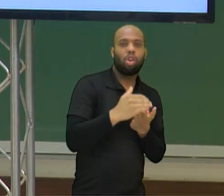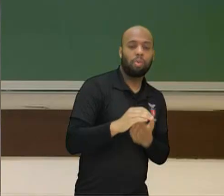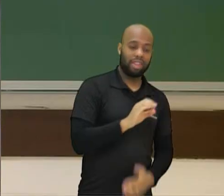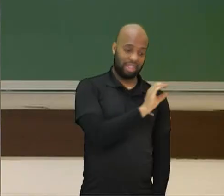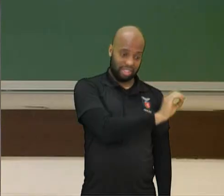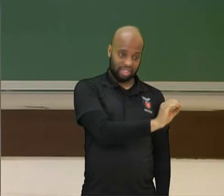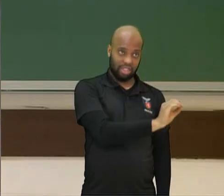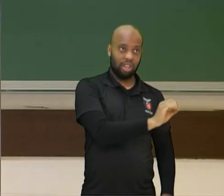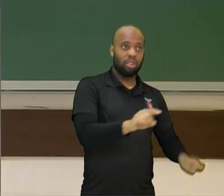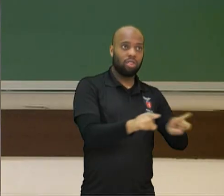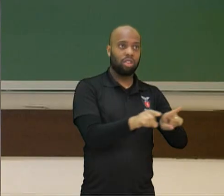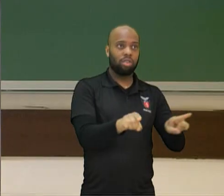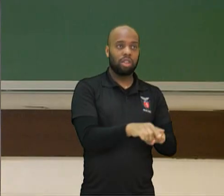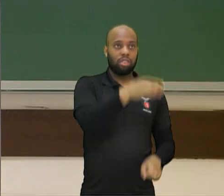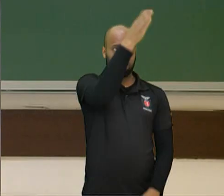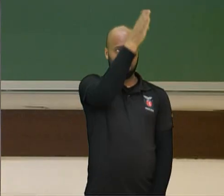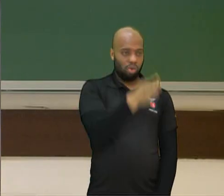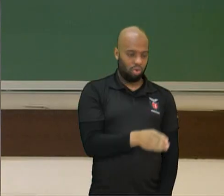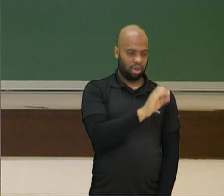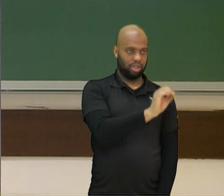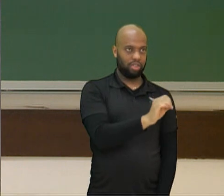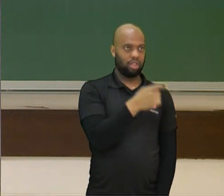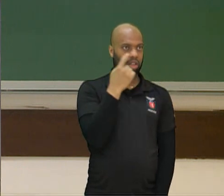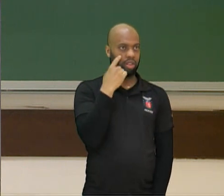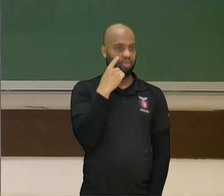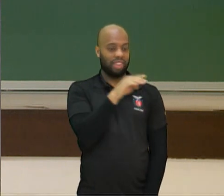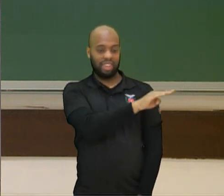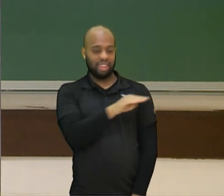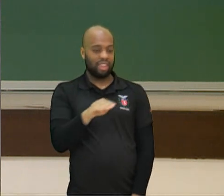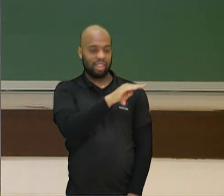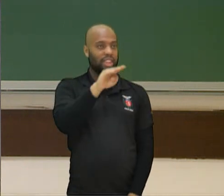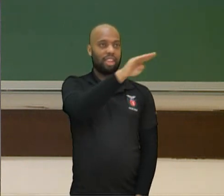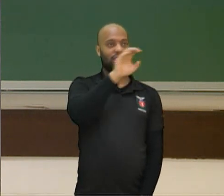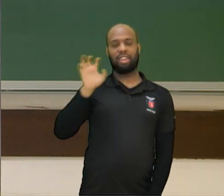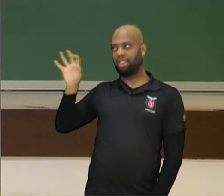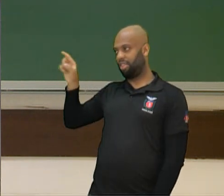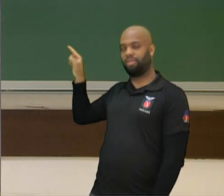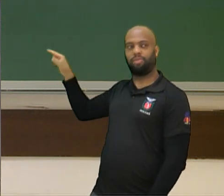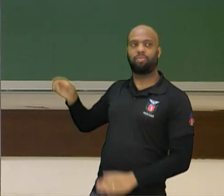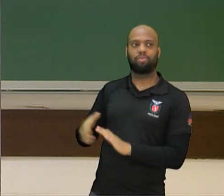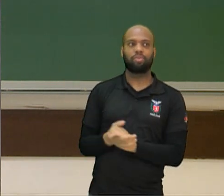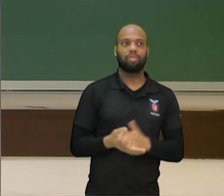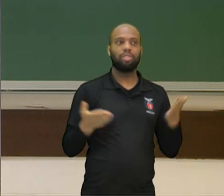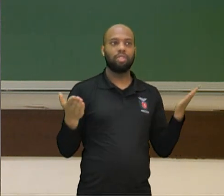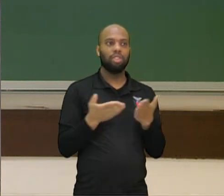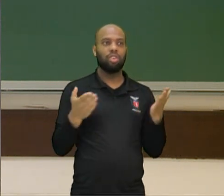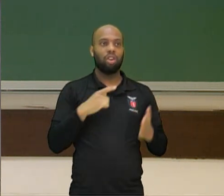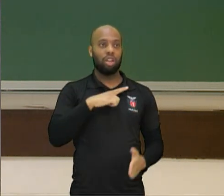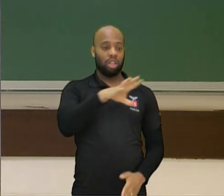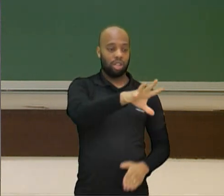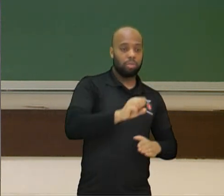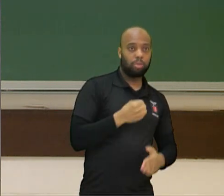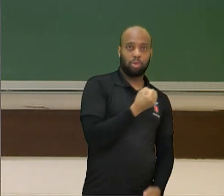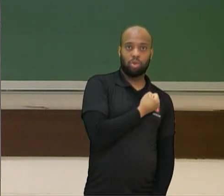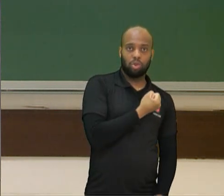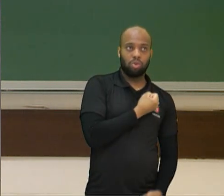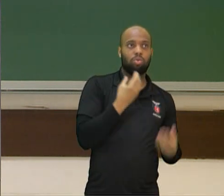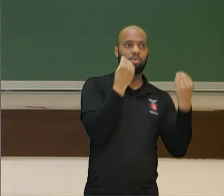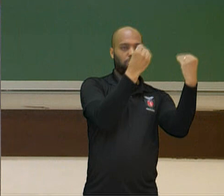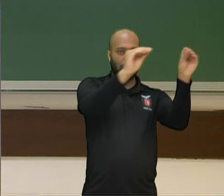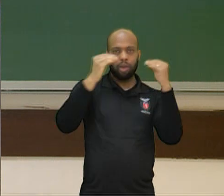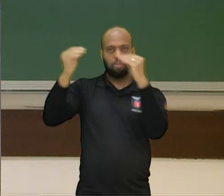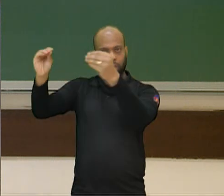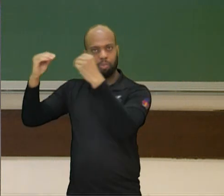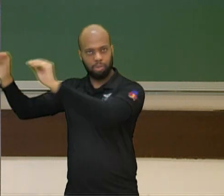a coluna 0. Então, a nossa quinta linha é esta daqui. Vamos pegar os seus valores e vamos colocar